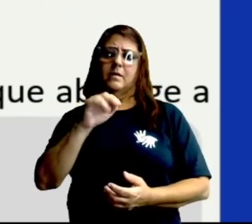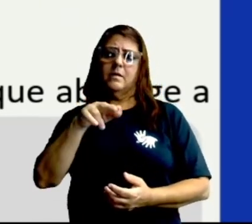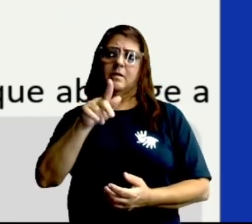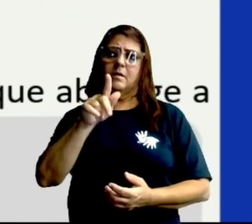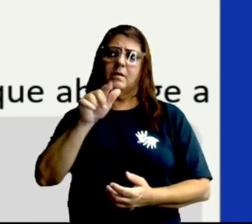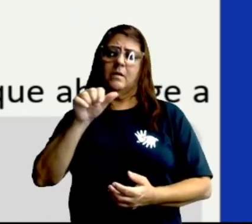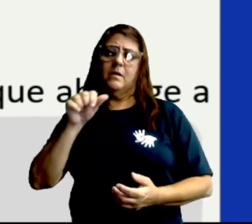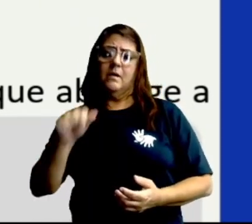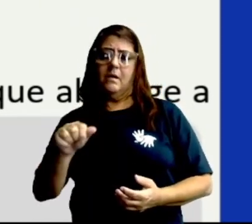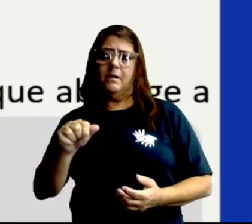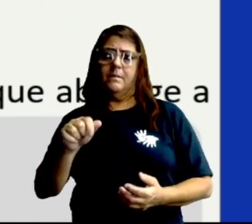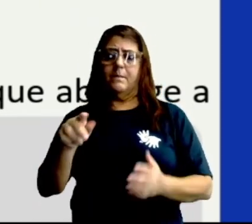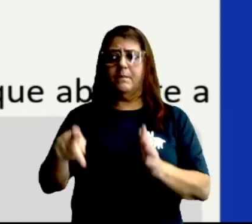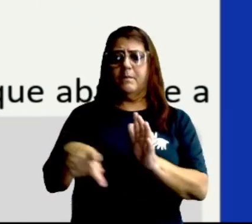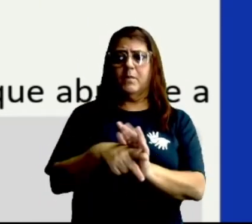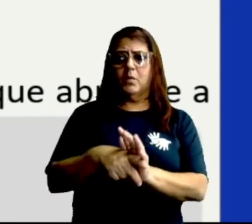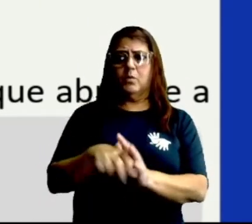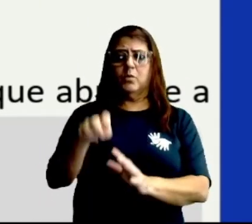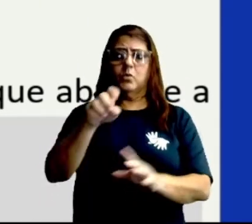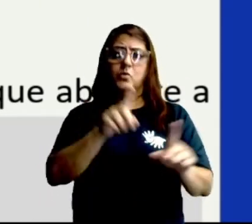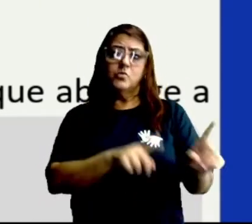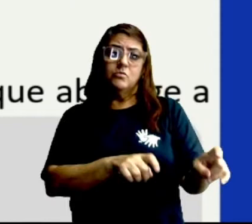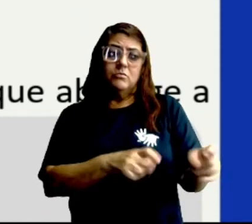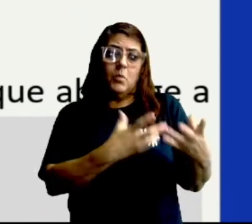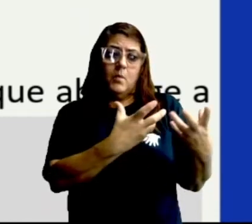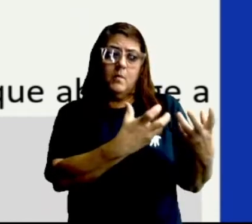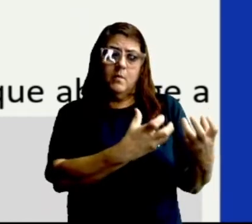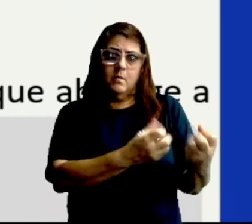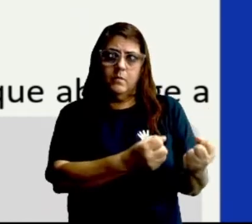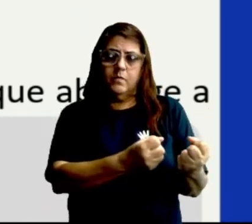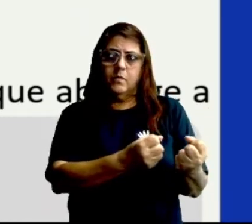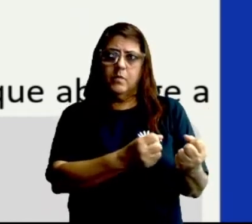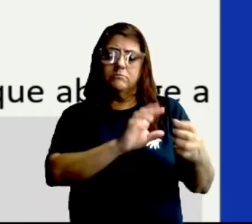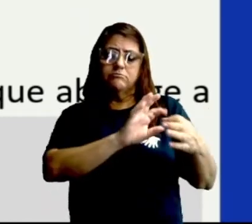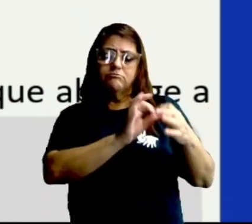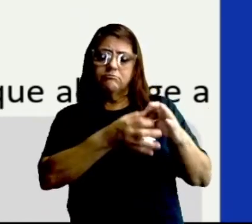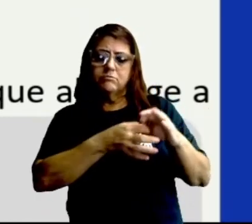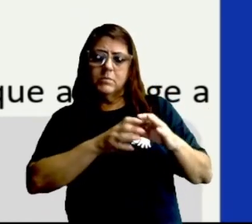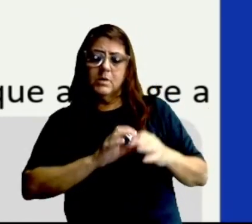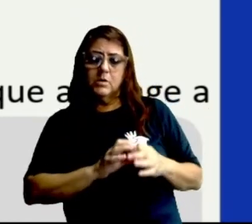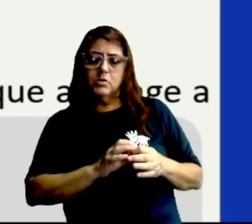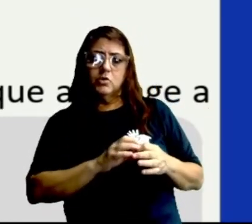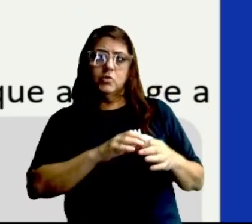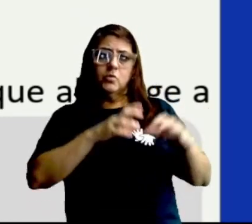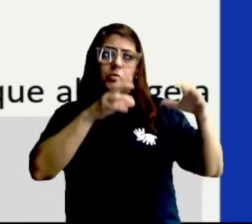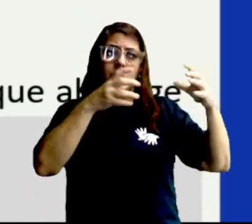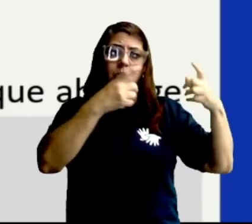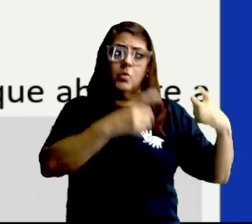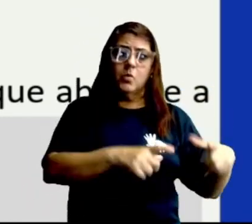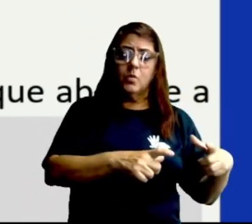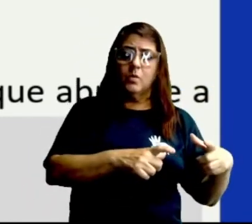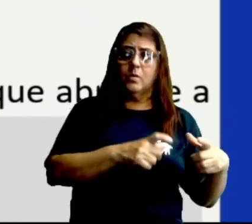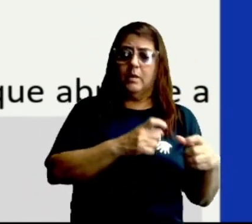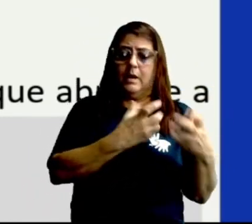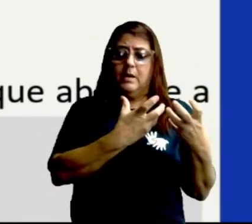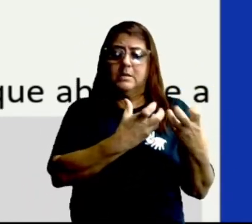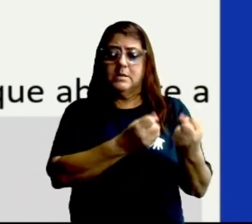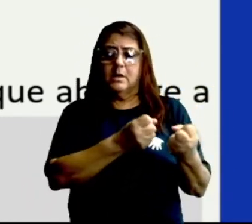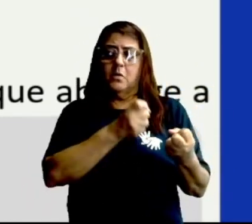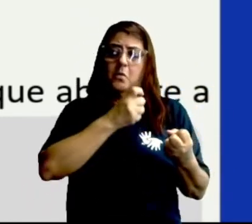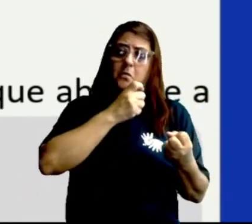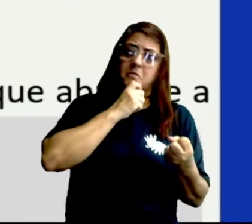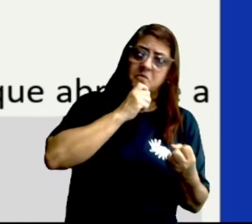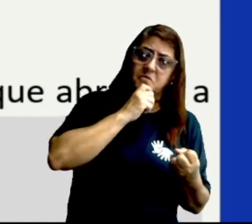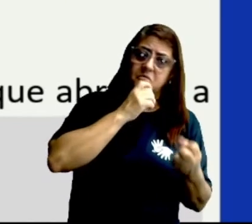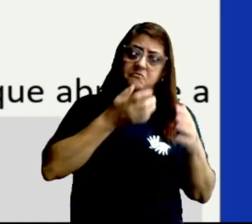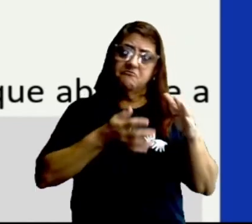que predomina no nordeste do Brasil e está inserido no contexto do clima semiárido e o bioma mata atlântica